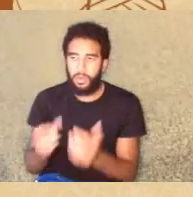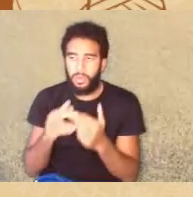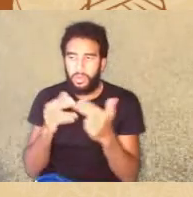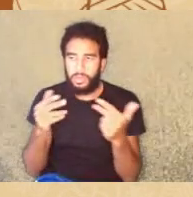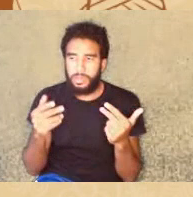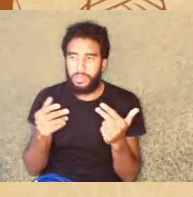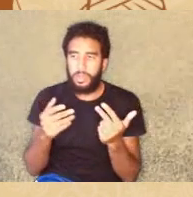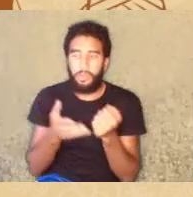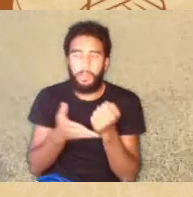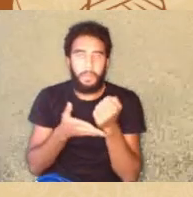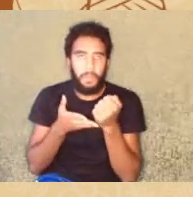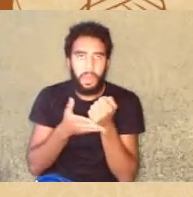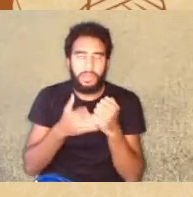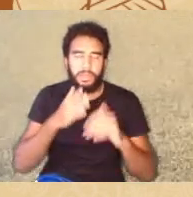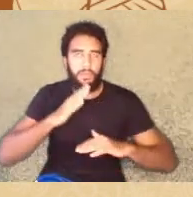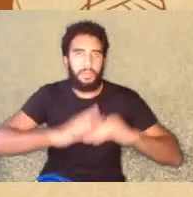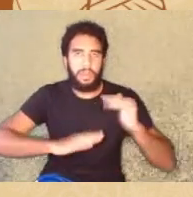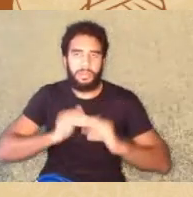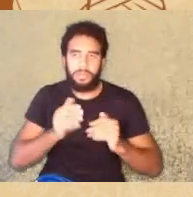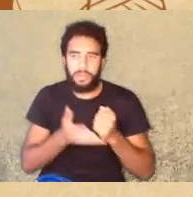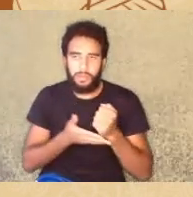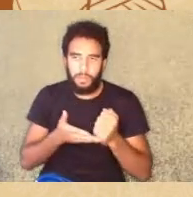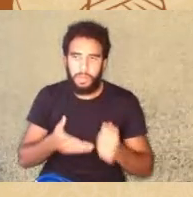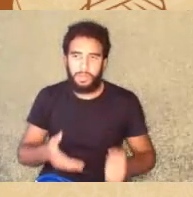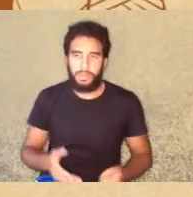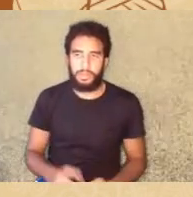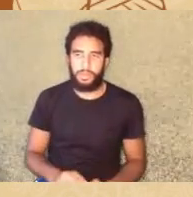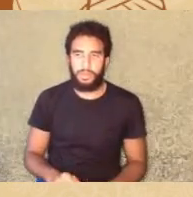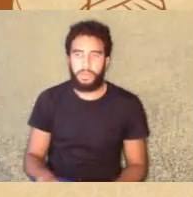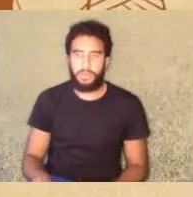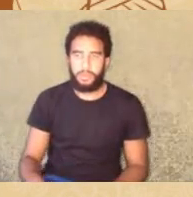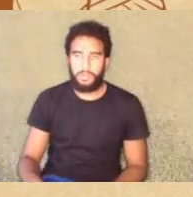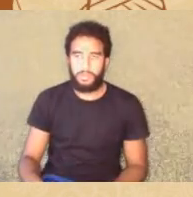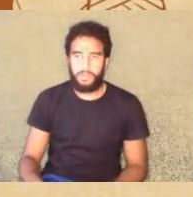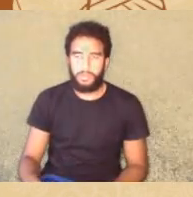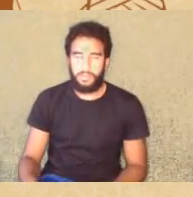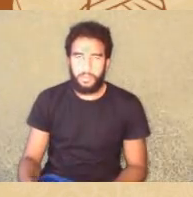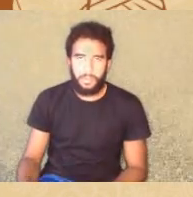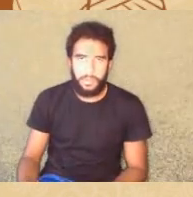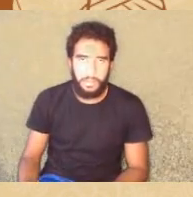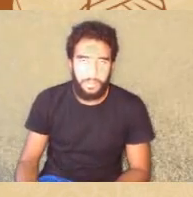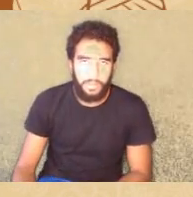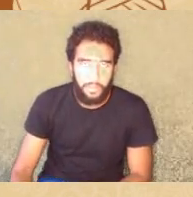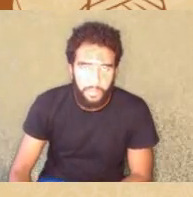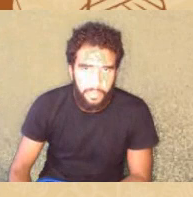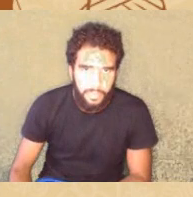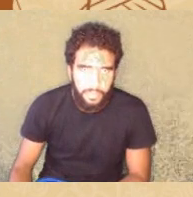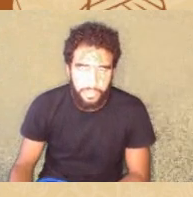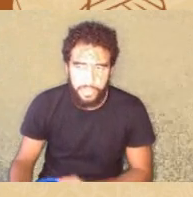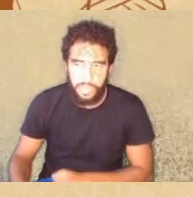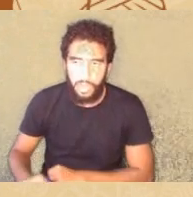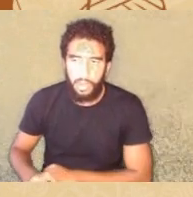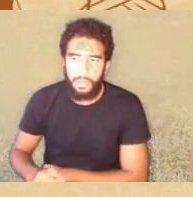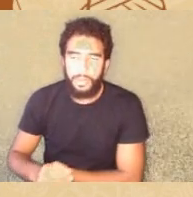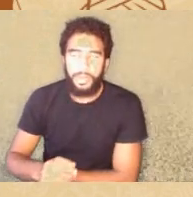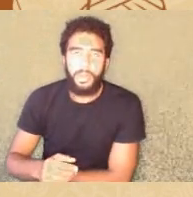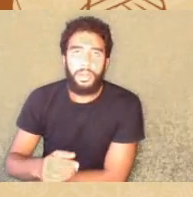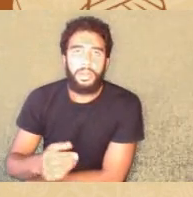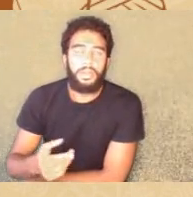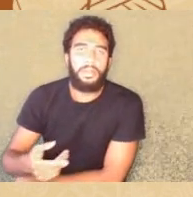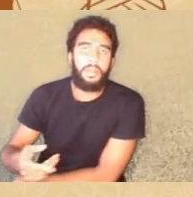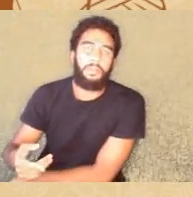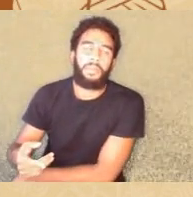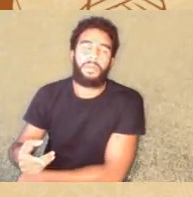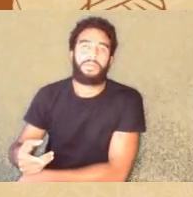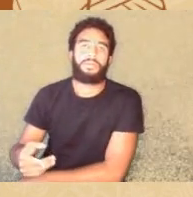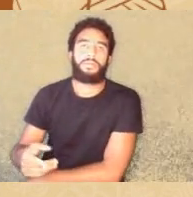práticas bem básicas, e principalmente, eu acho que conhecer a rede e saber quando mobilizar a rede. Porque é muito comum as pessoas